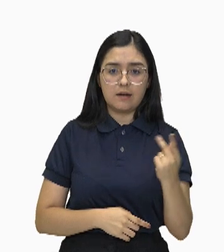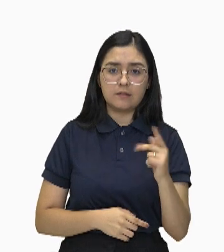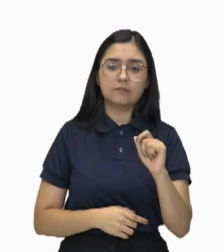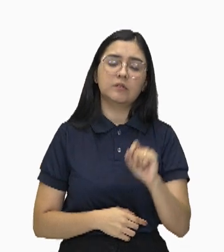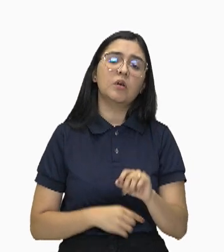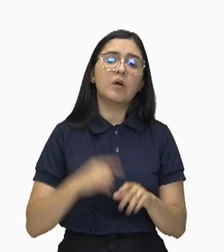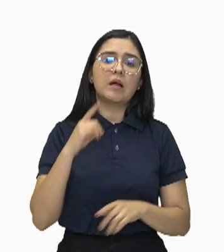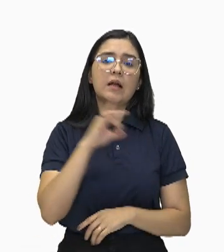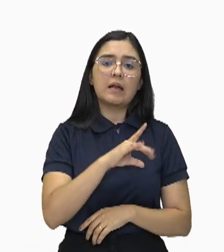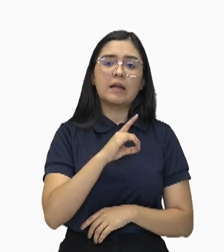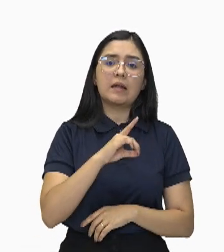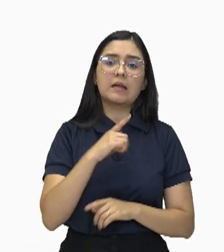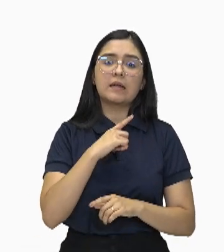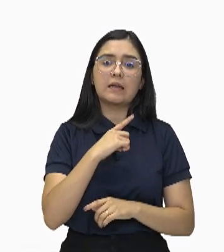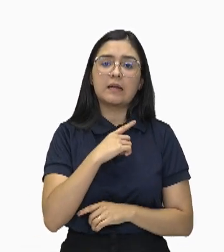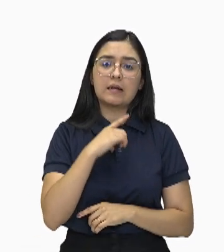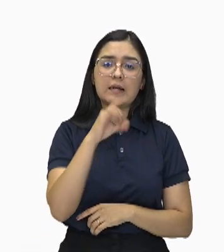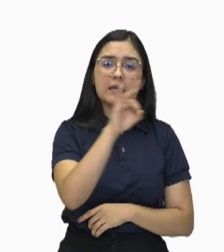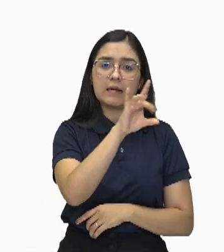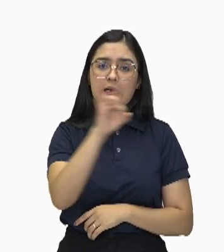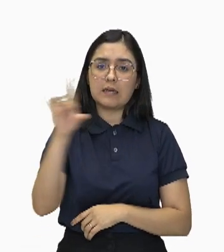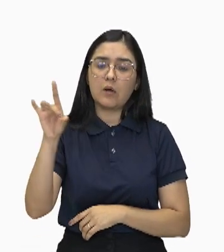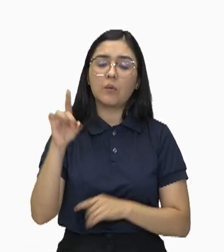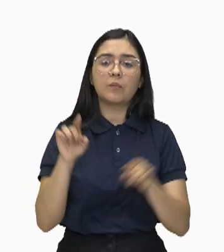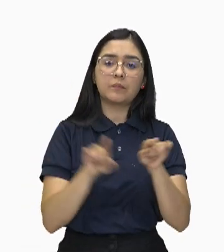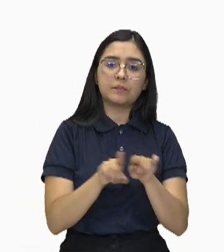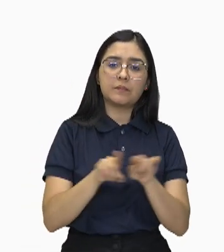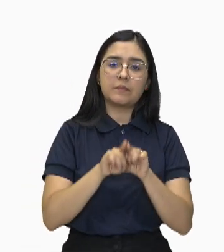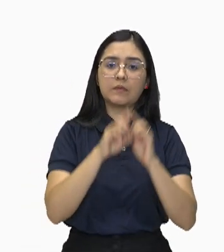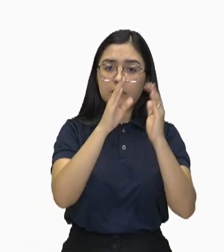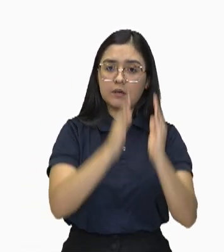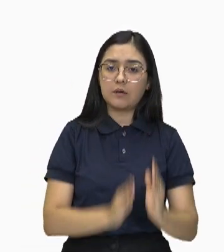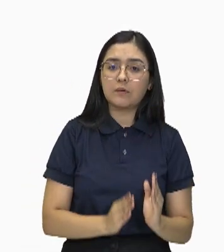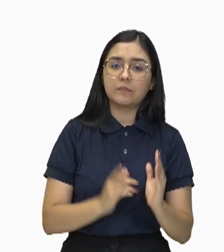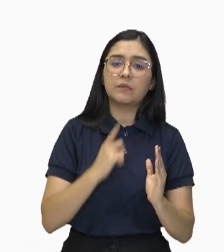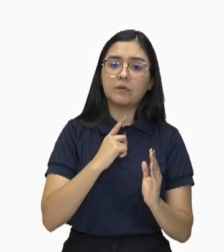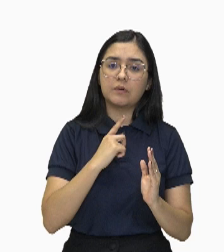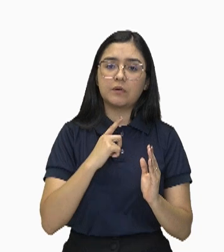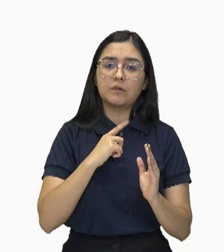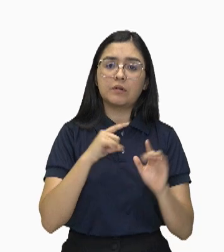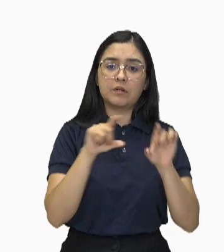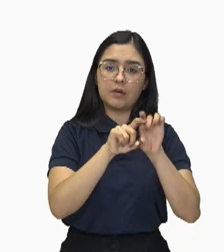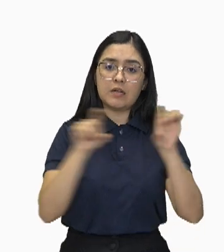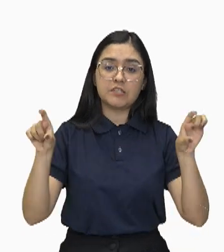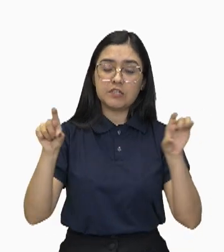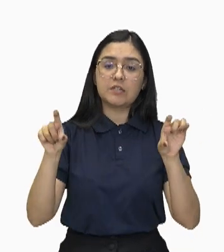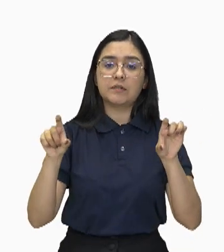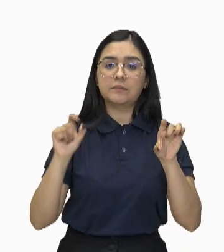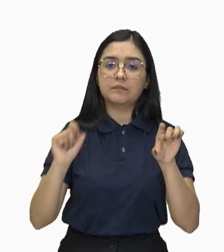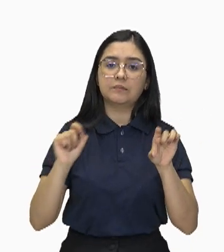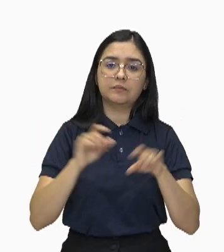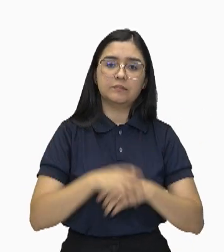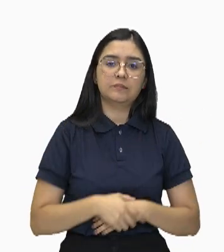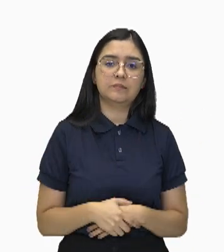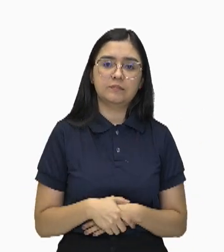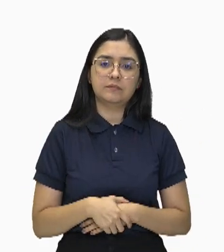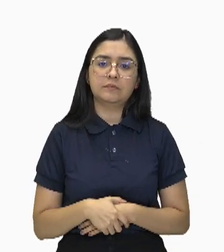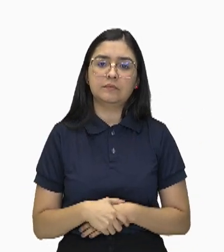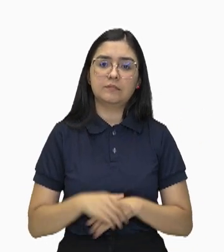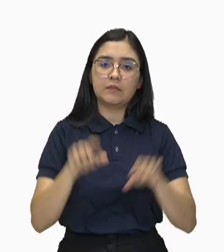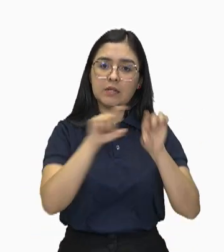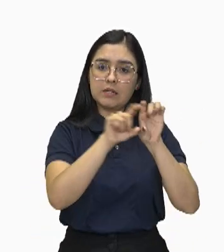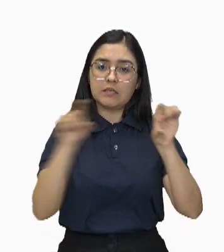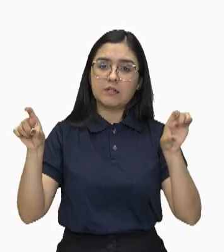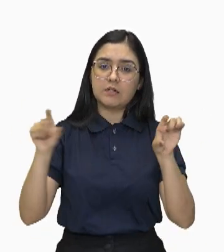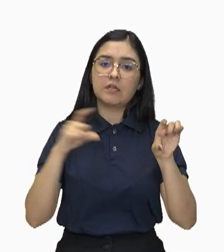uma dessas é a coluna. E as fileiras na horizontal, né, as linhas, são endereçadas por números,